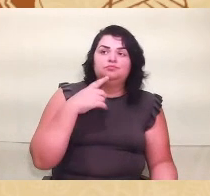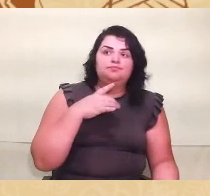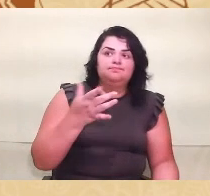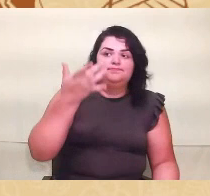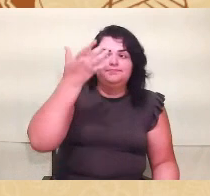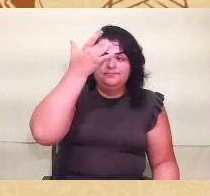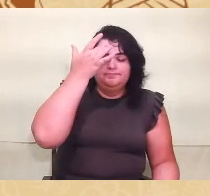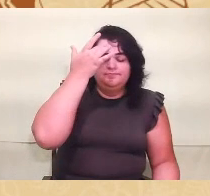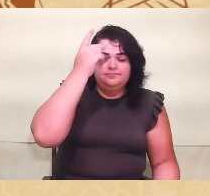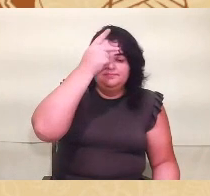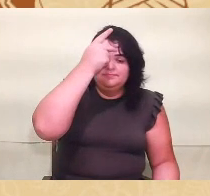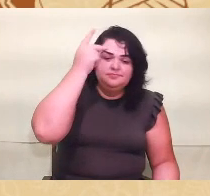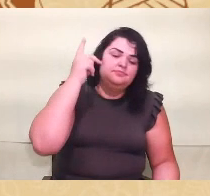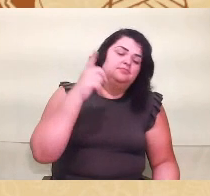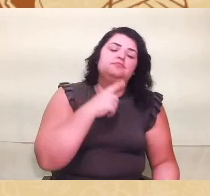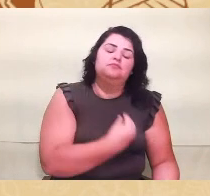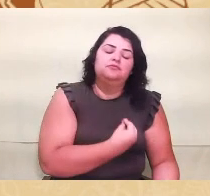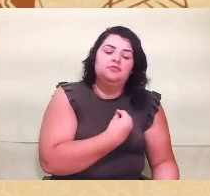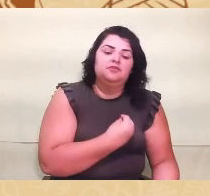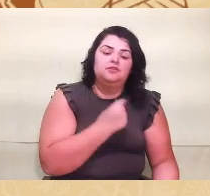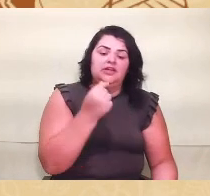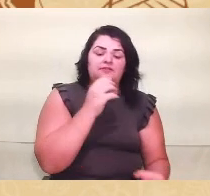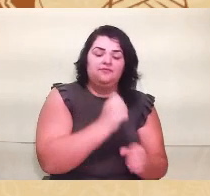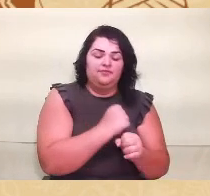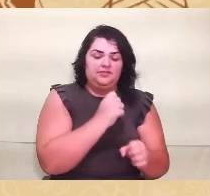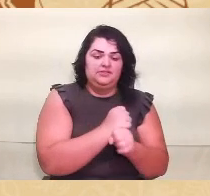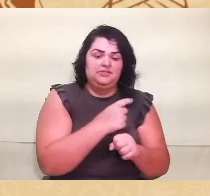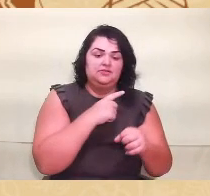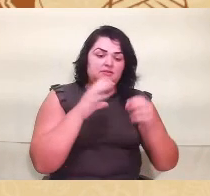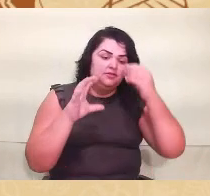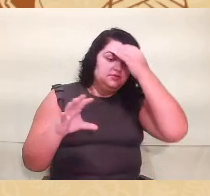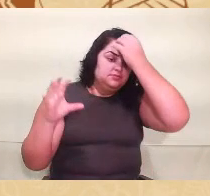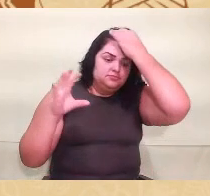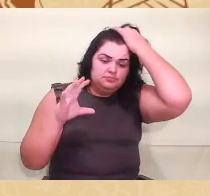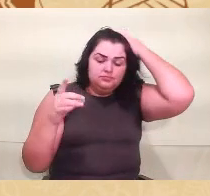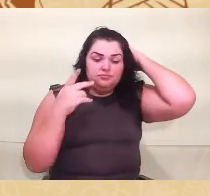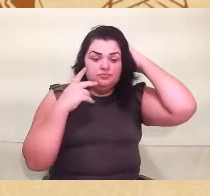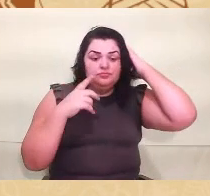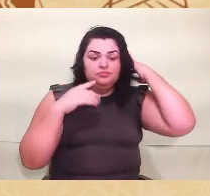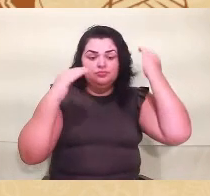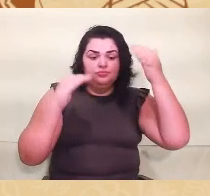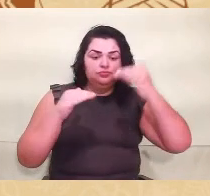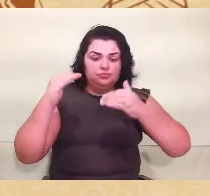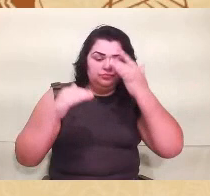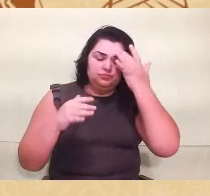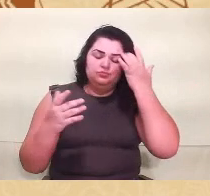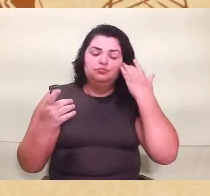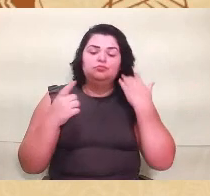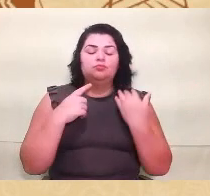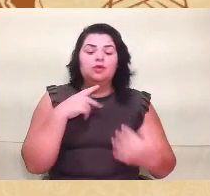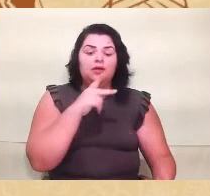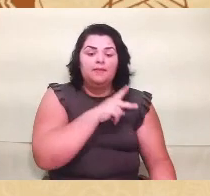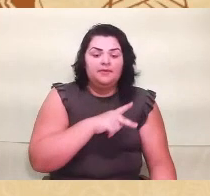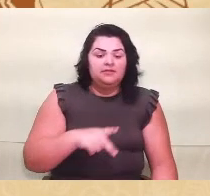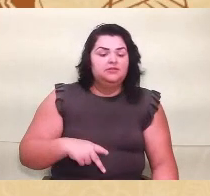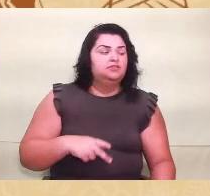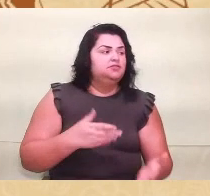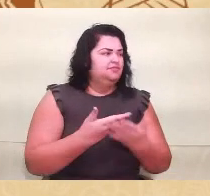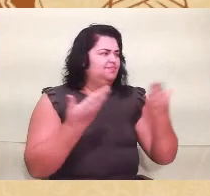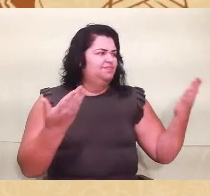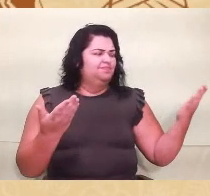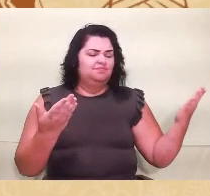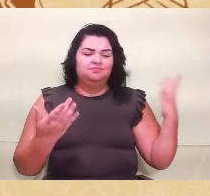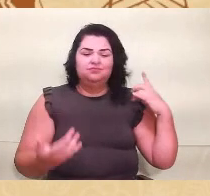cara que vive do sistema financeiro, um latifundiário, um ruralista, um presidente desse daí e outros